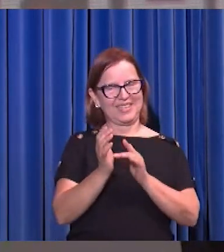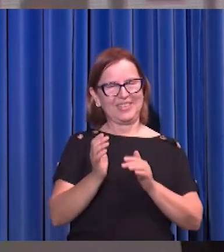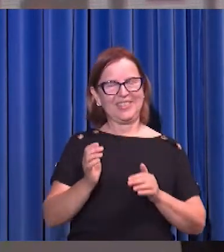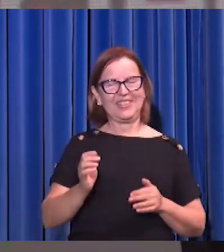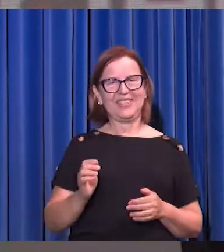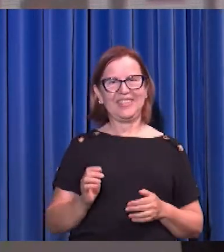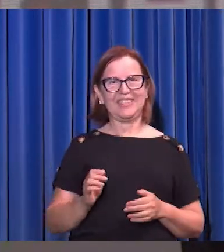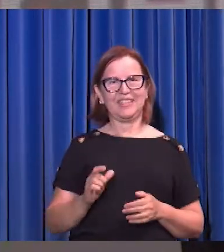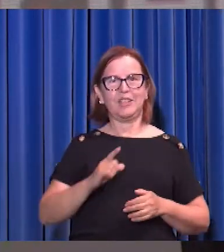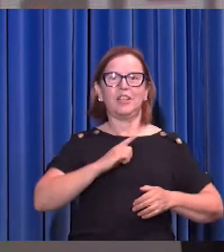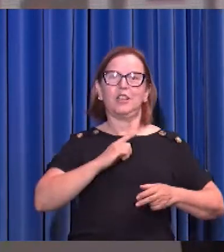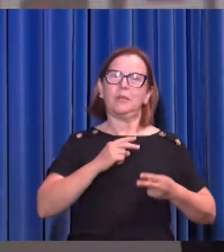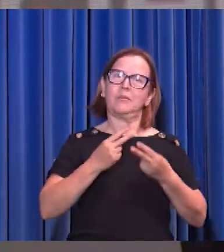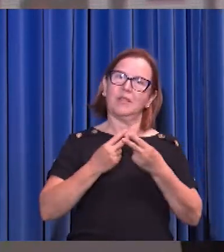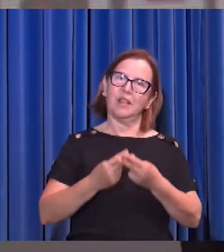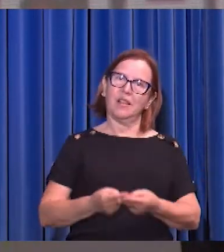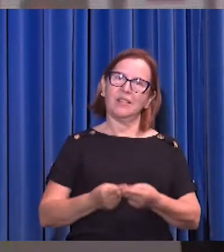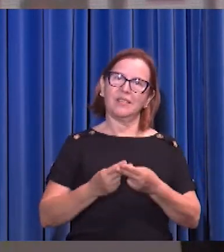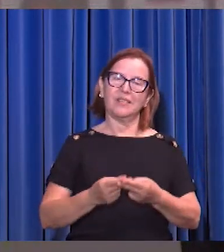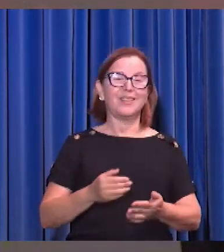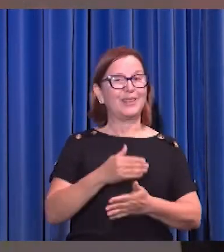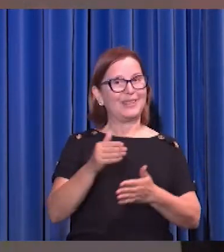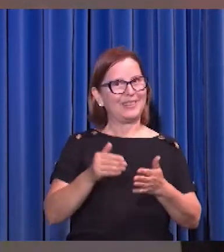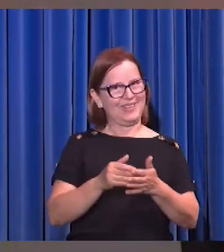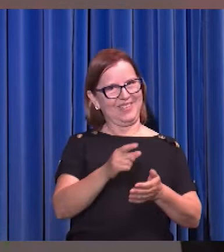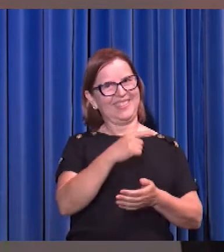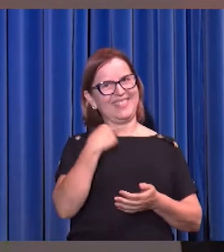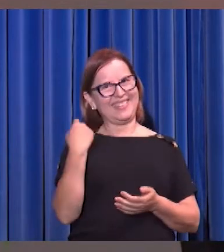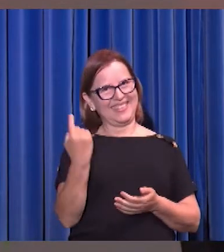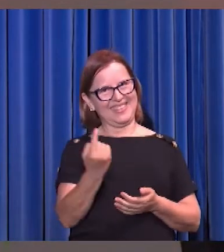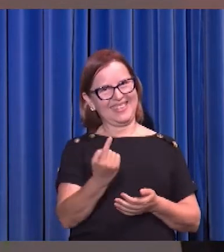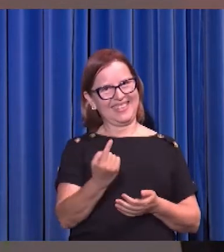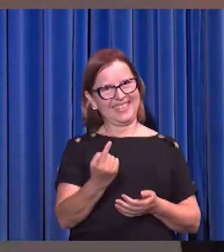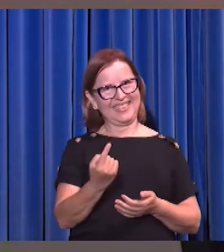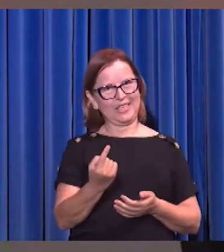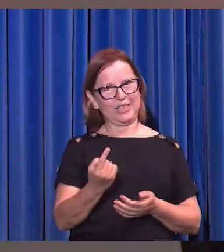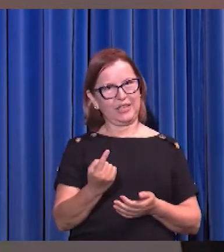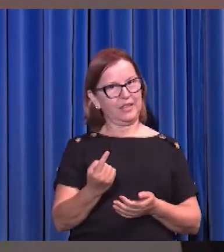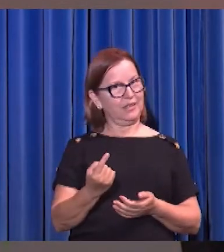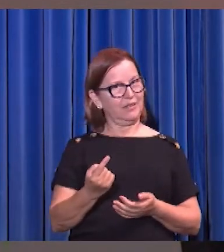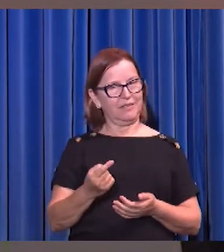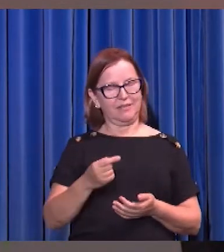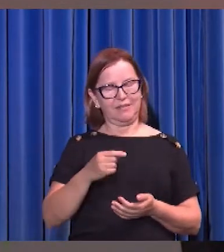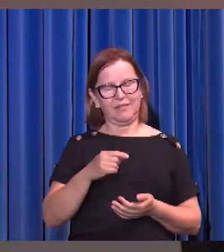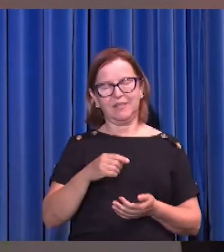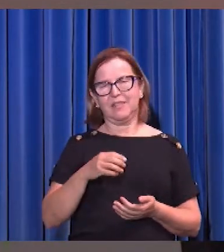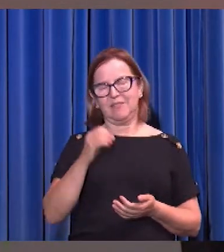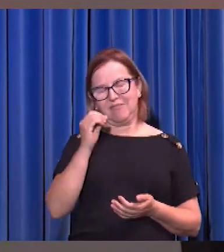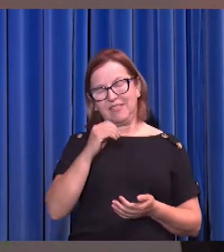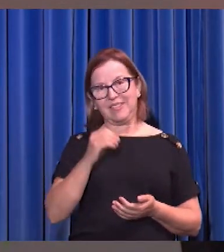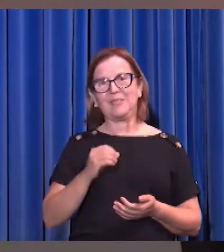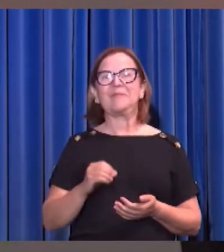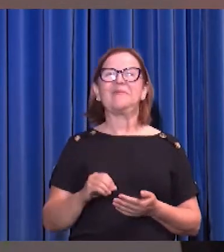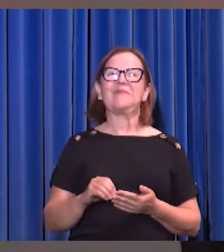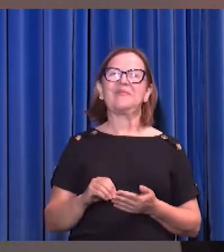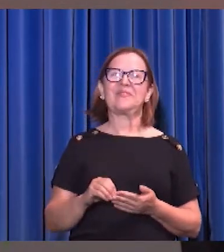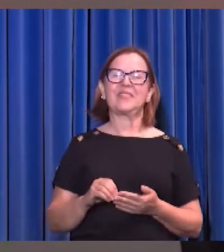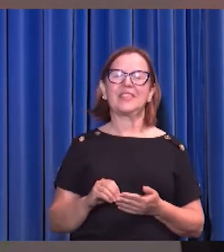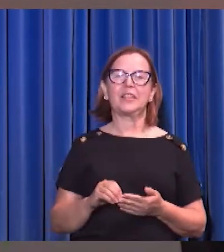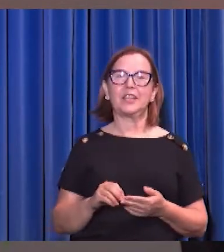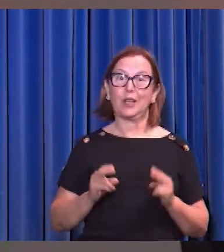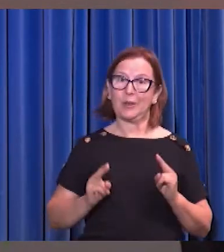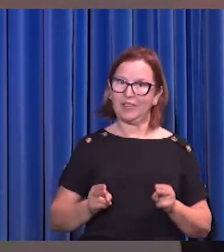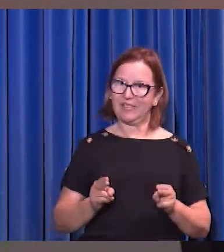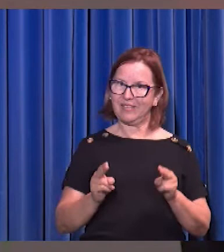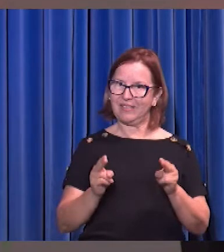uma paciência com todos nós, ele não se desanimou. E ele então